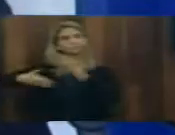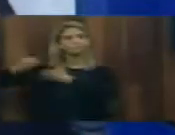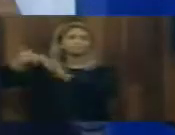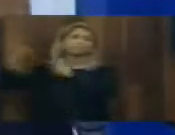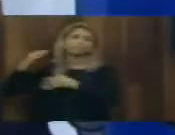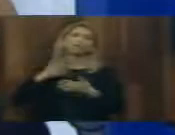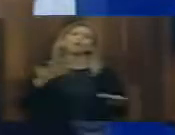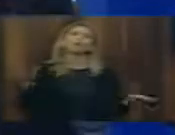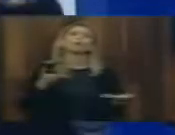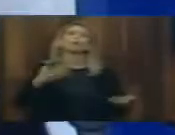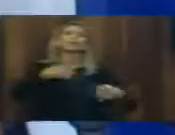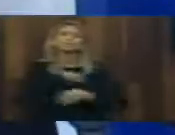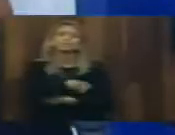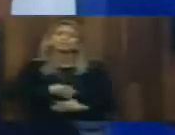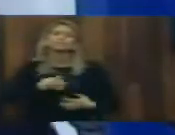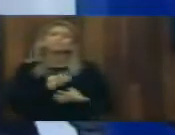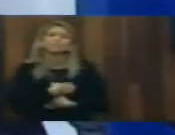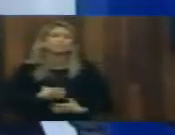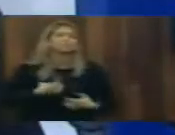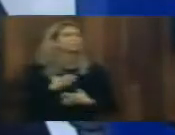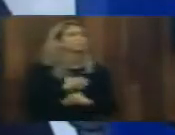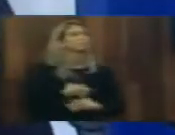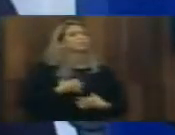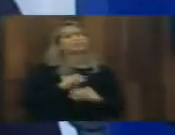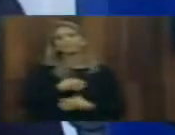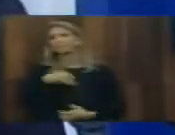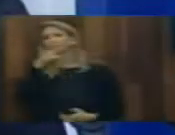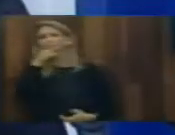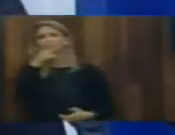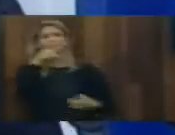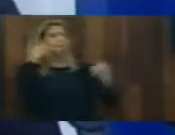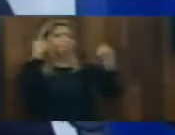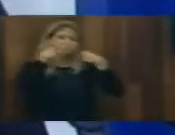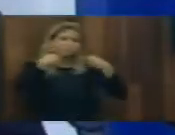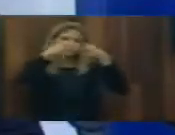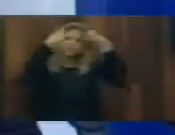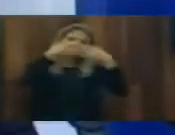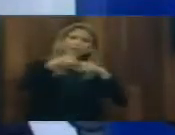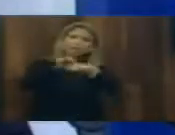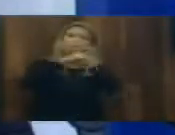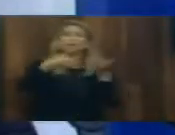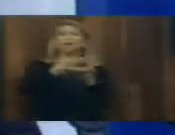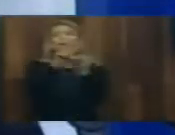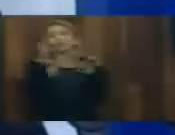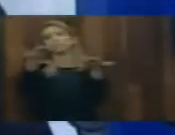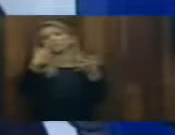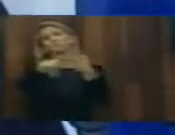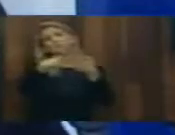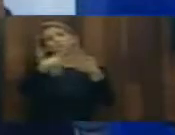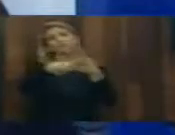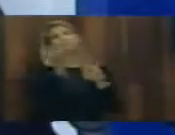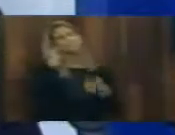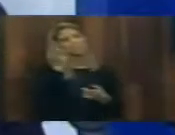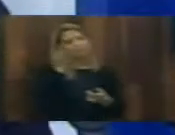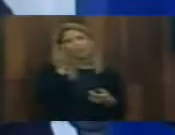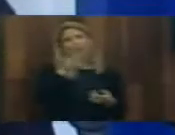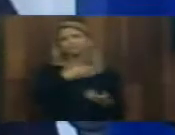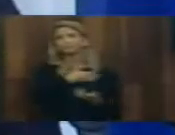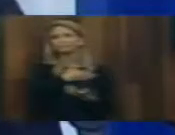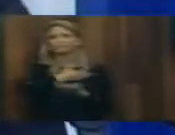muita indignação que eu estou vindo fazer esses relatos e falar que já se passou 15